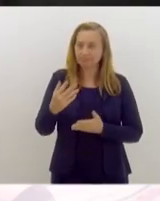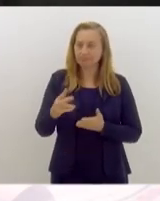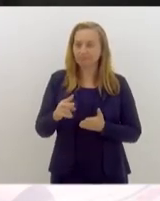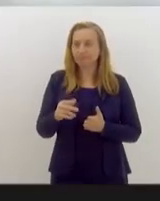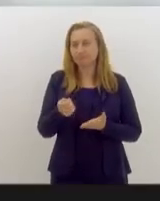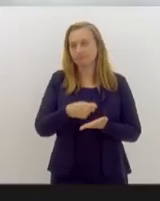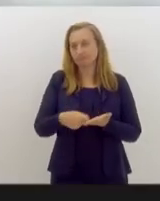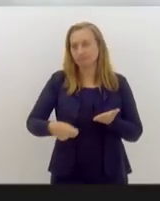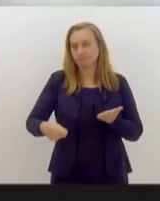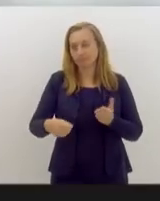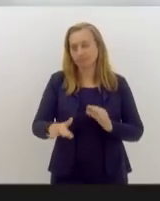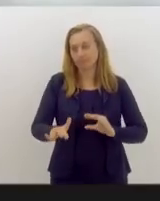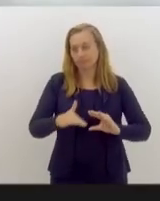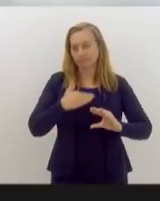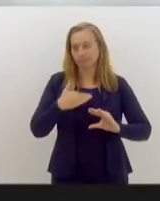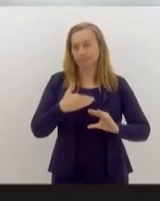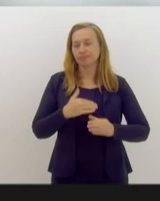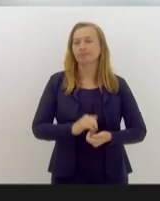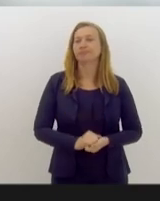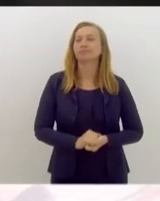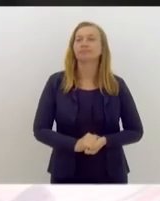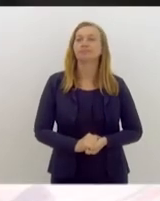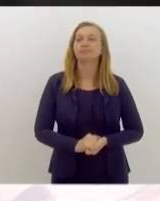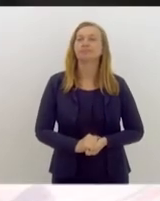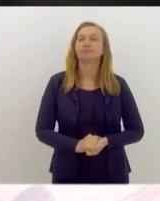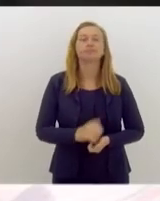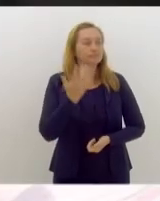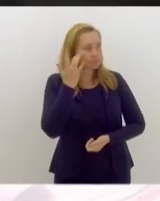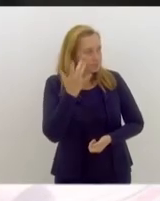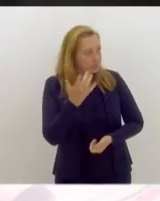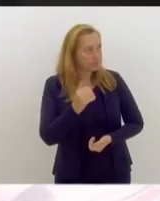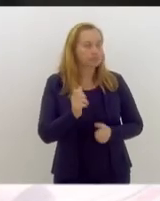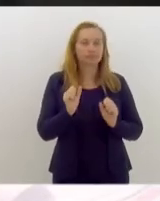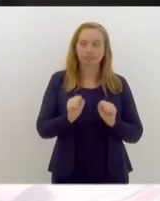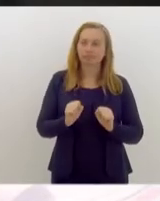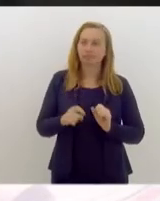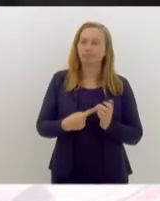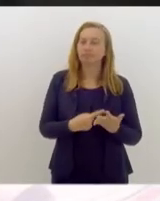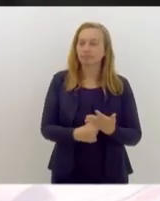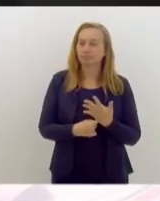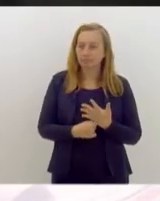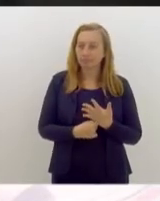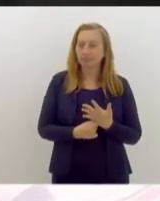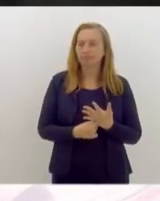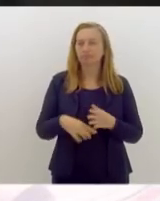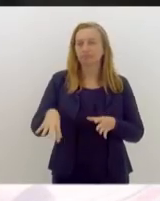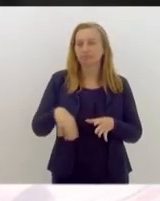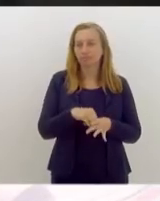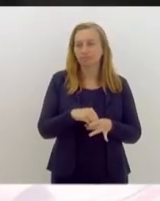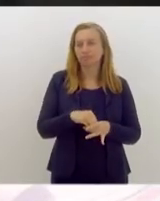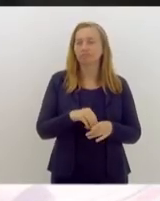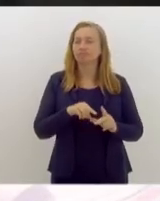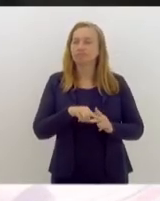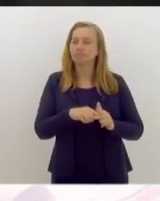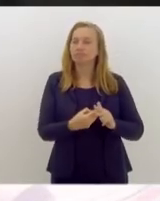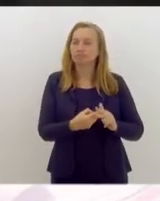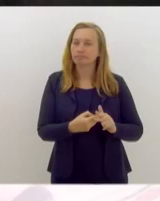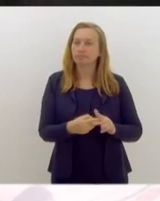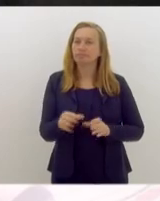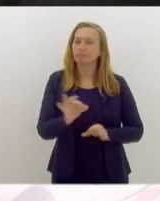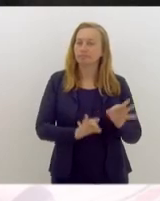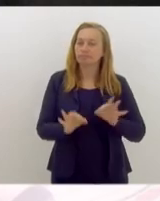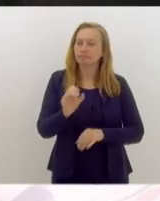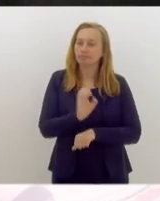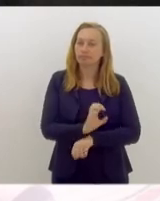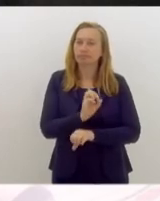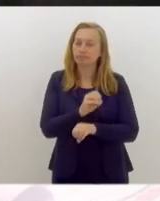gente o que o senhor achar que pode contribuir dentre as modificações do Plano